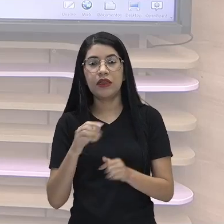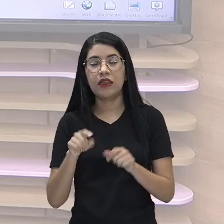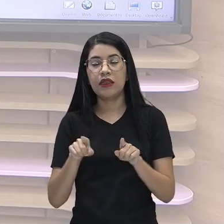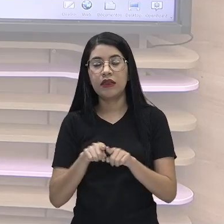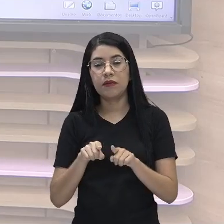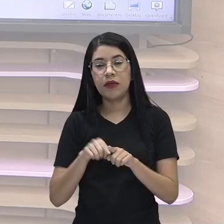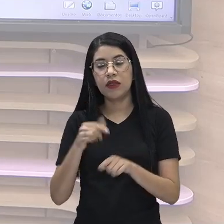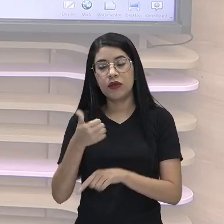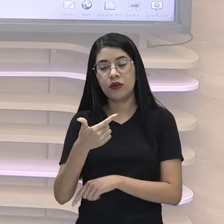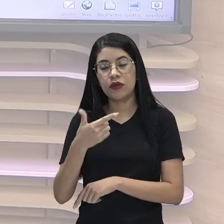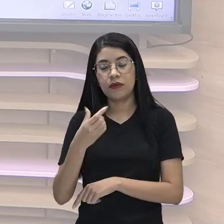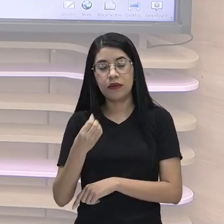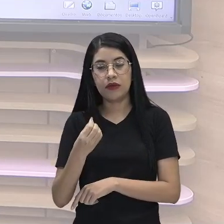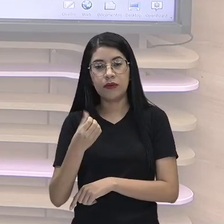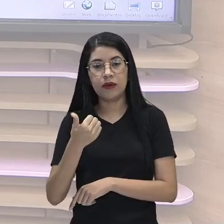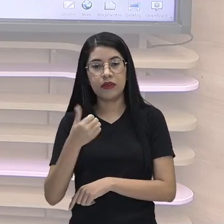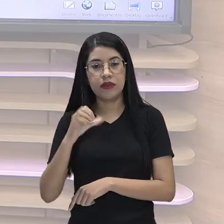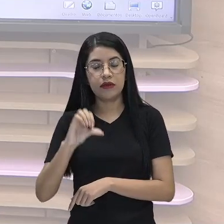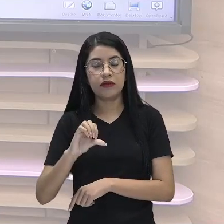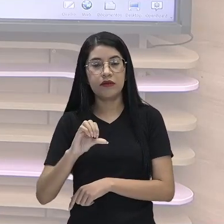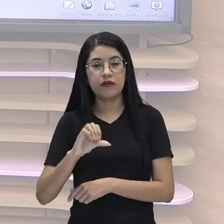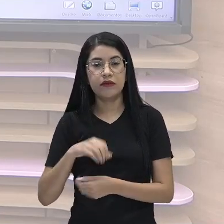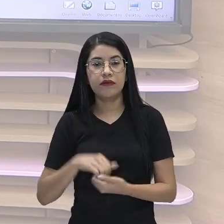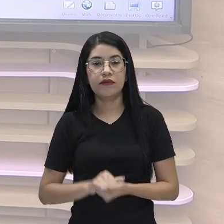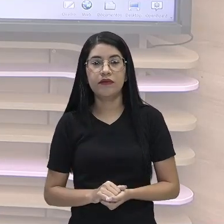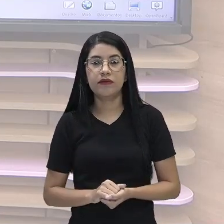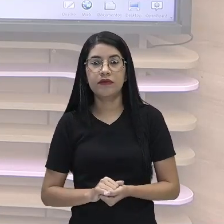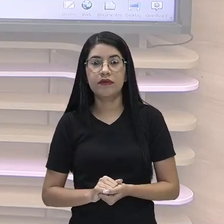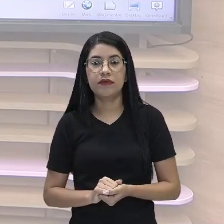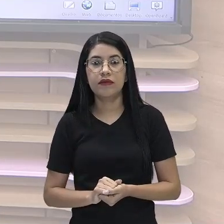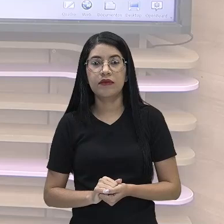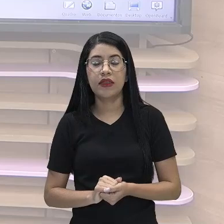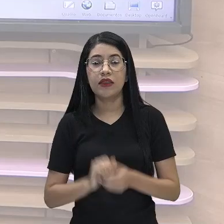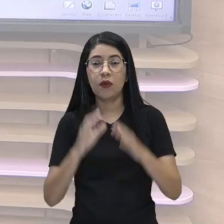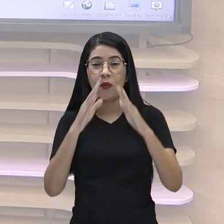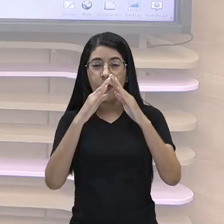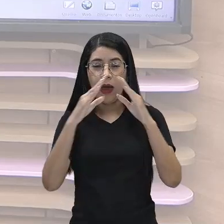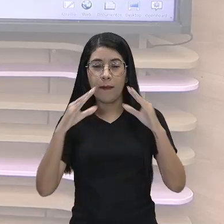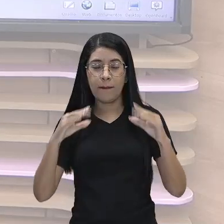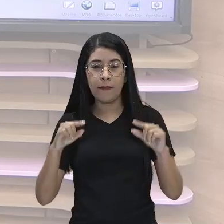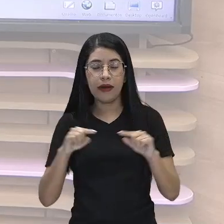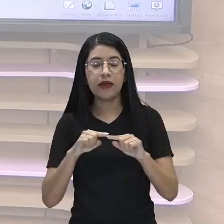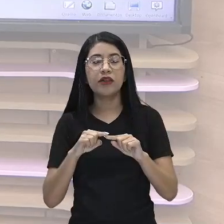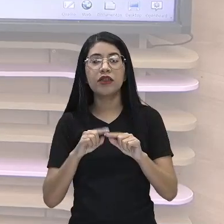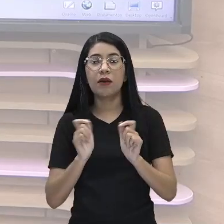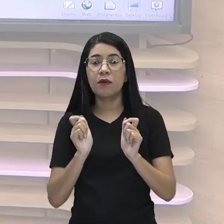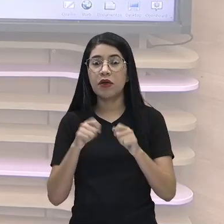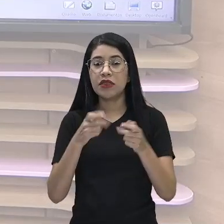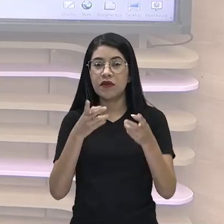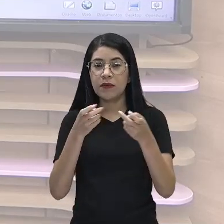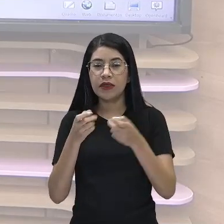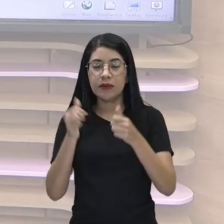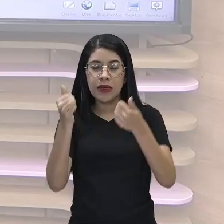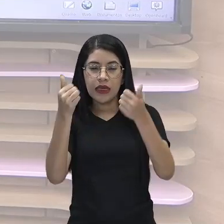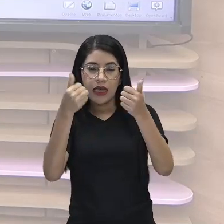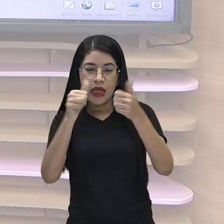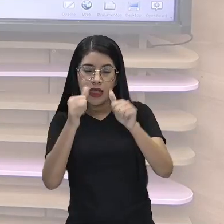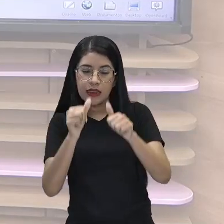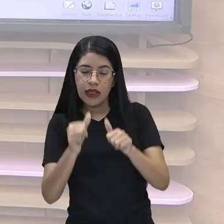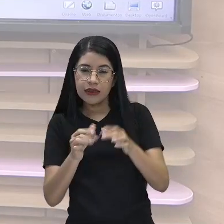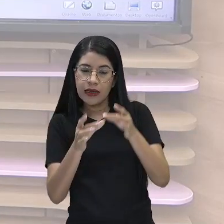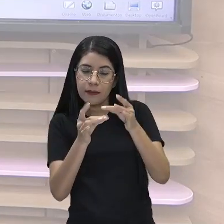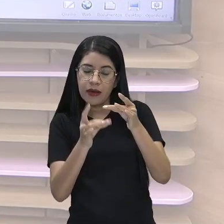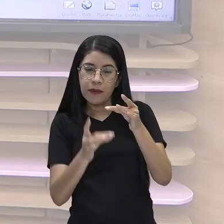bom? Obtendo essas informações. Então, a partir dessa única pirâmide, eu já fiz todas essas análises. E se você